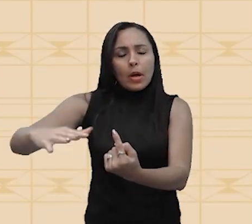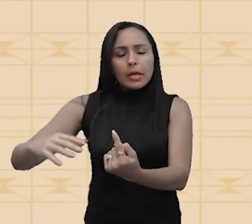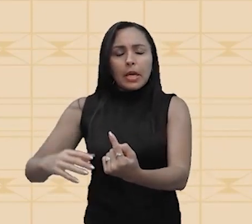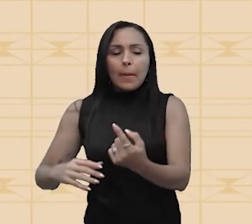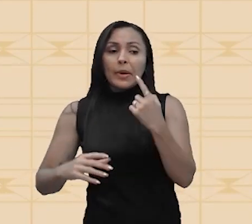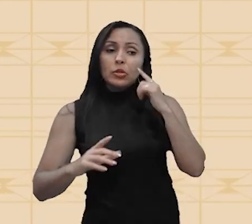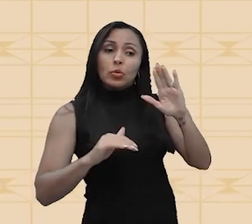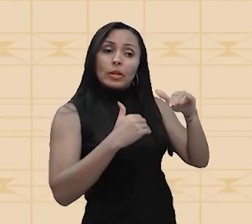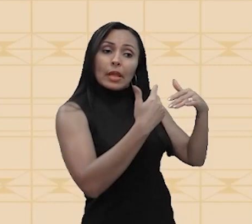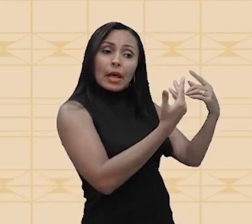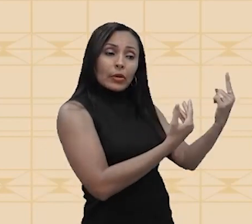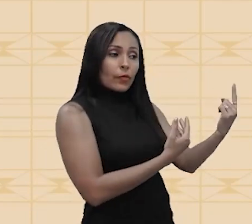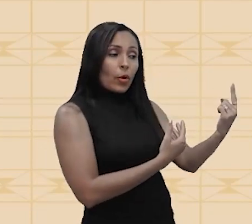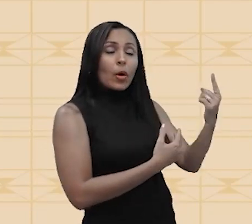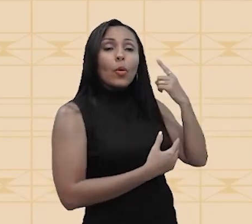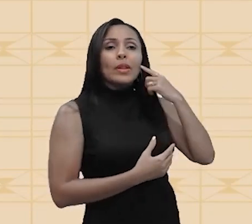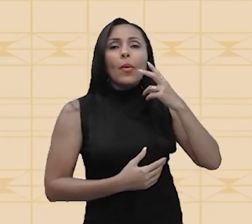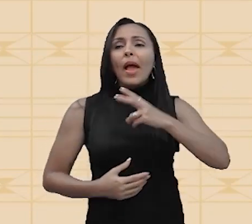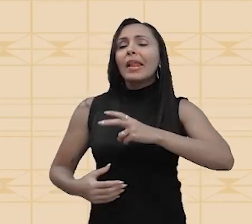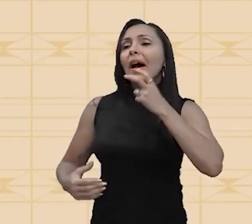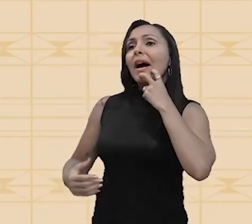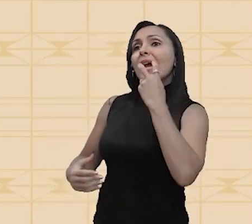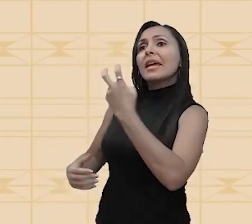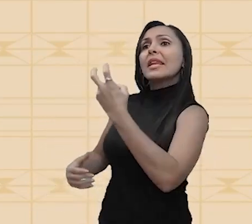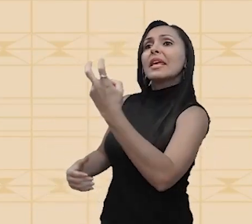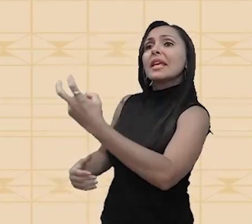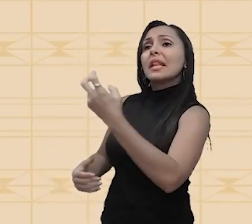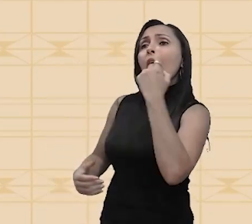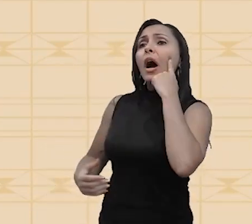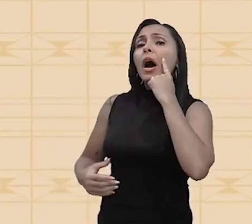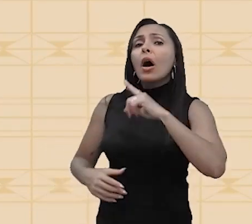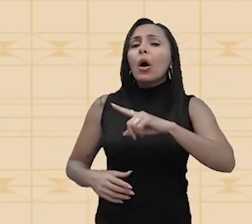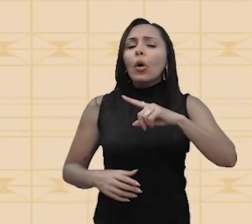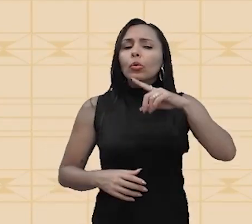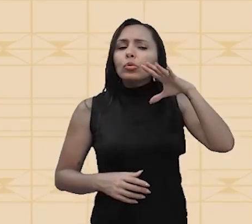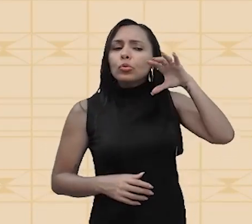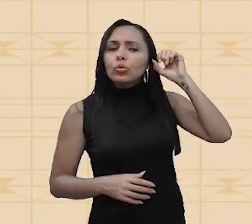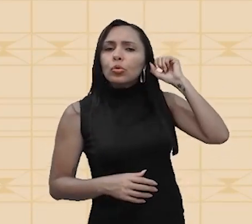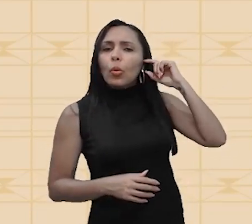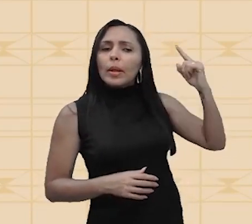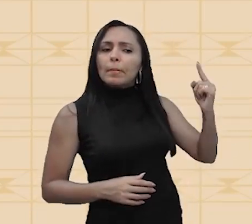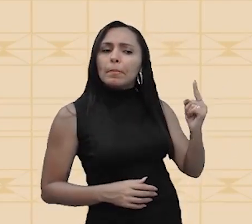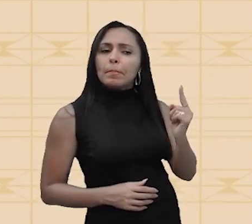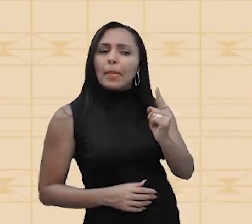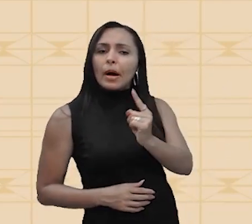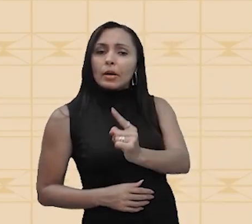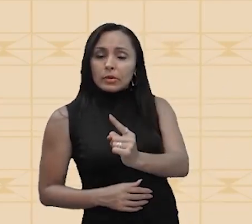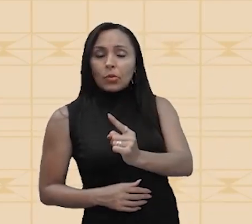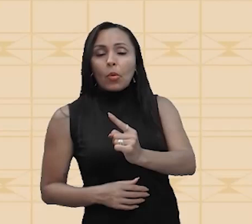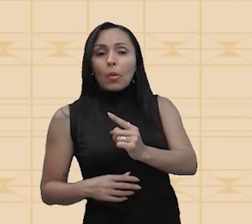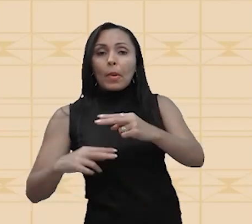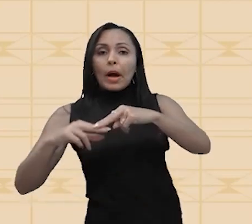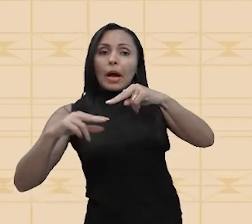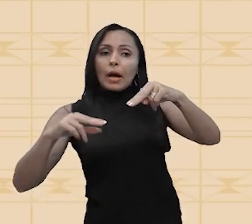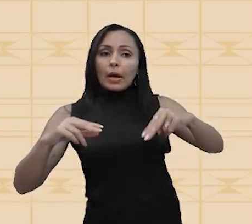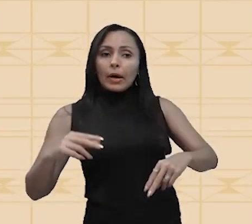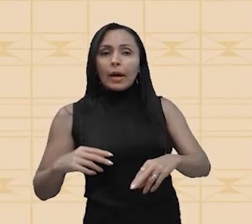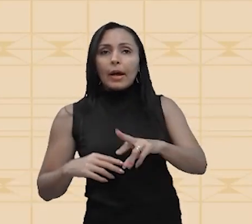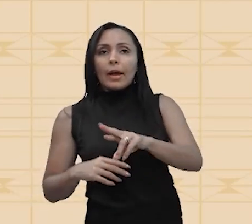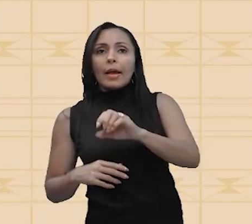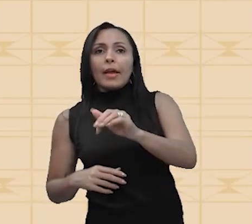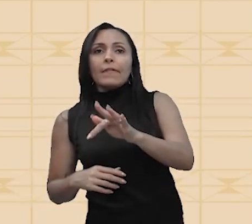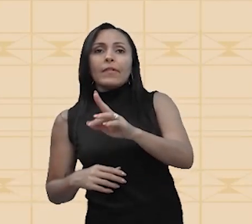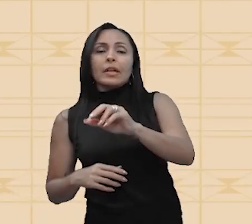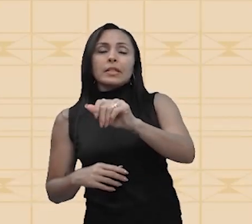ar. Quando ela grita, o som ele passou do meio ar para a água. E esse fenômeno é a refração. É